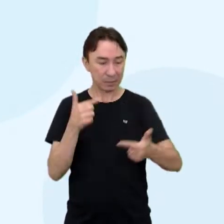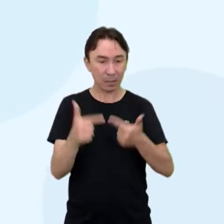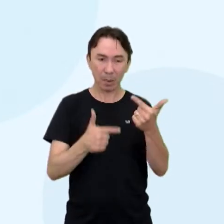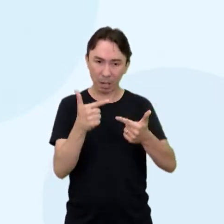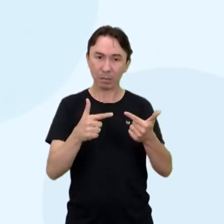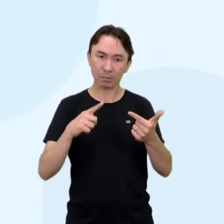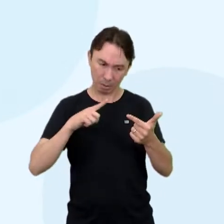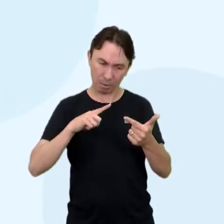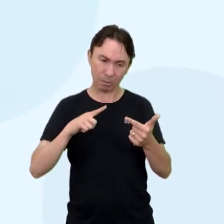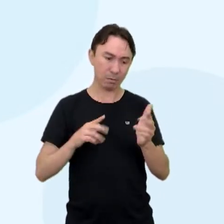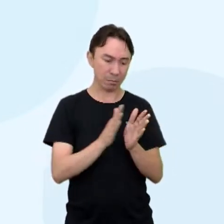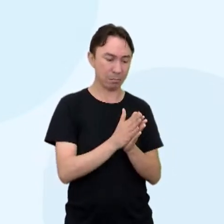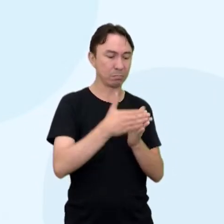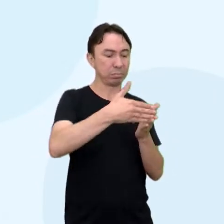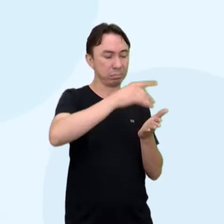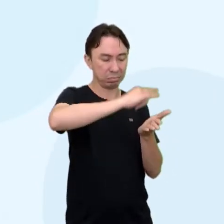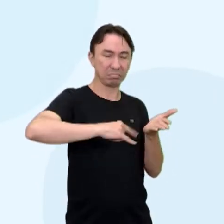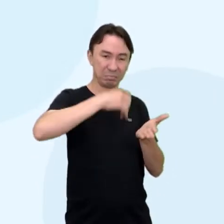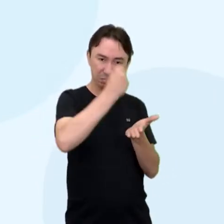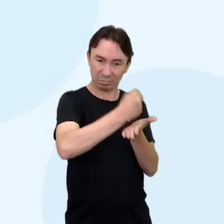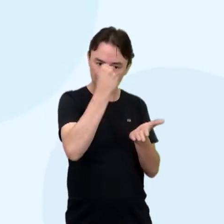aquele com carteira registrada,